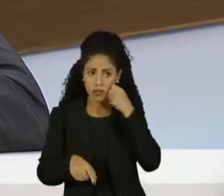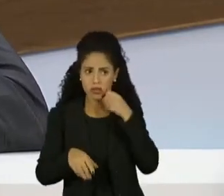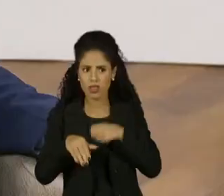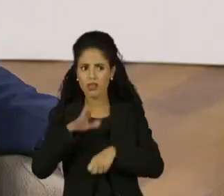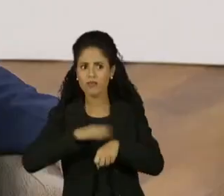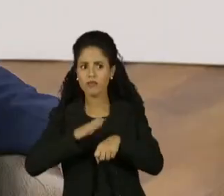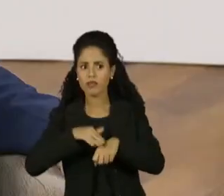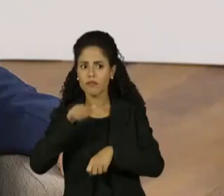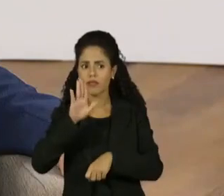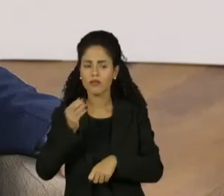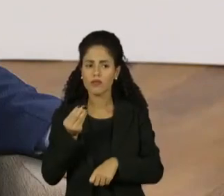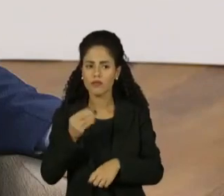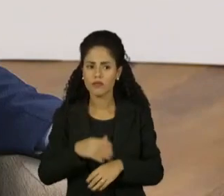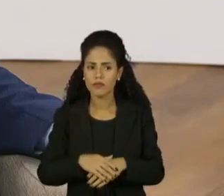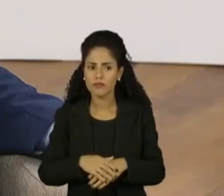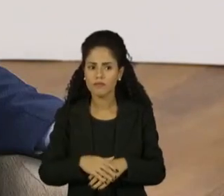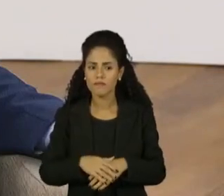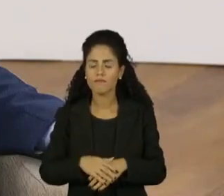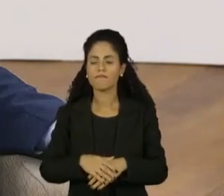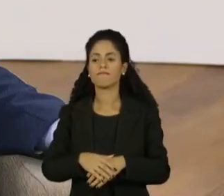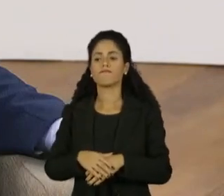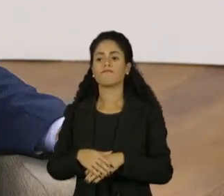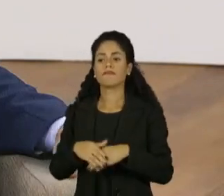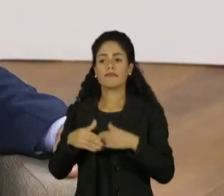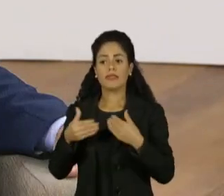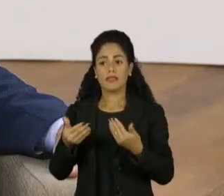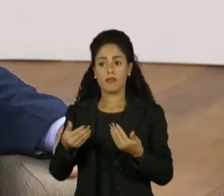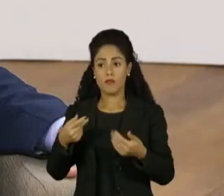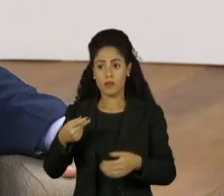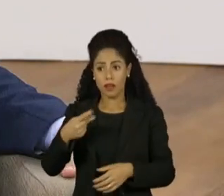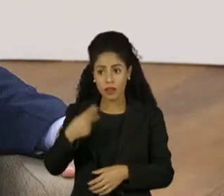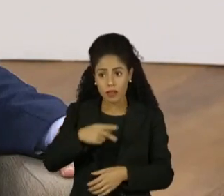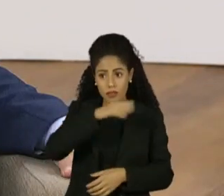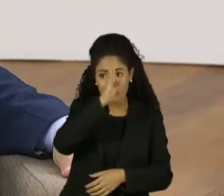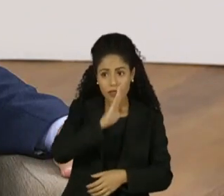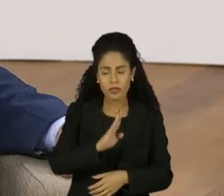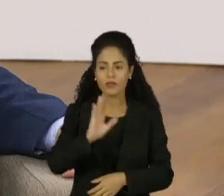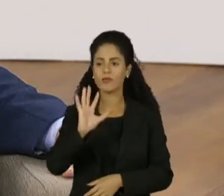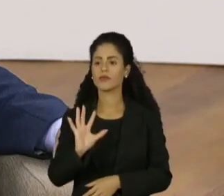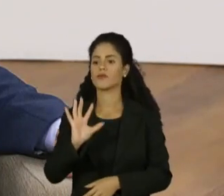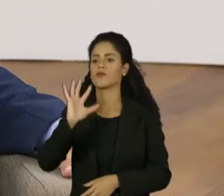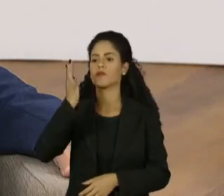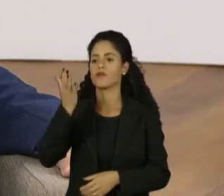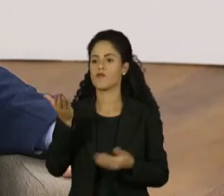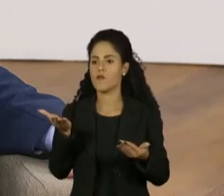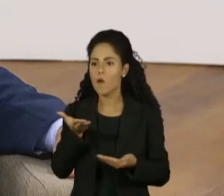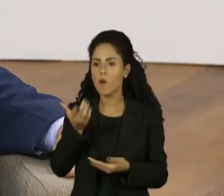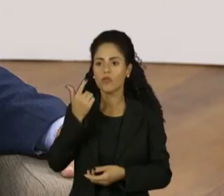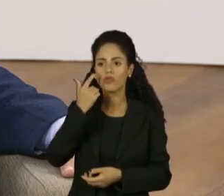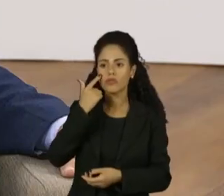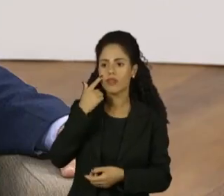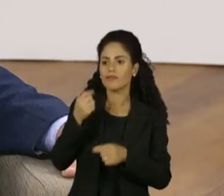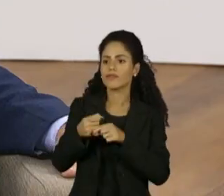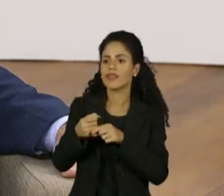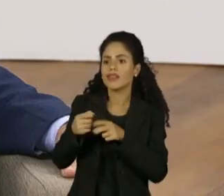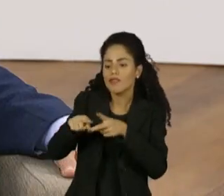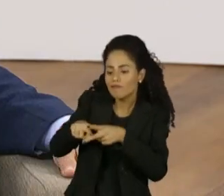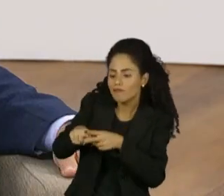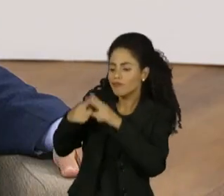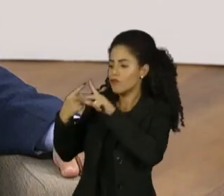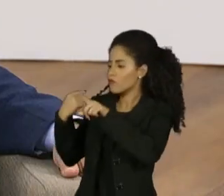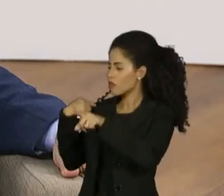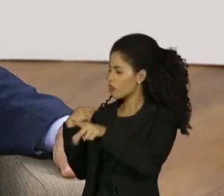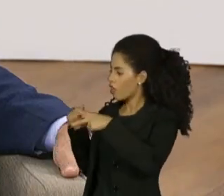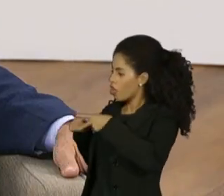isso? Bom, Felipe, o que está acontecendo no Brasil hoje, claramente, é o que se denomina de revisionismo histórico, né? Se